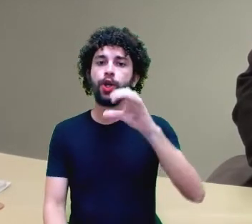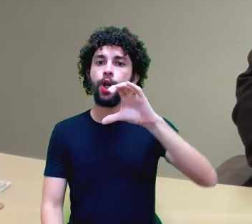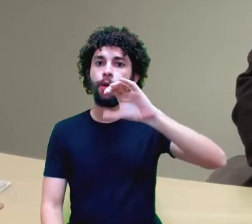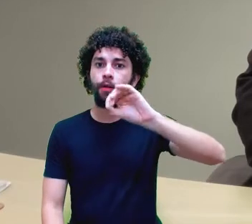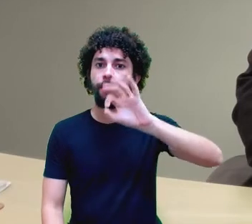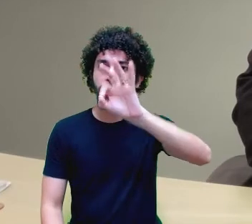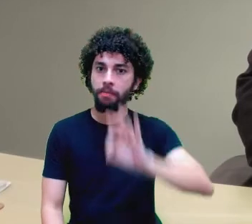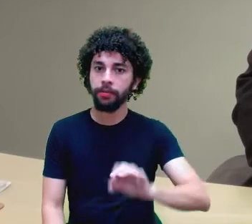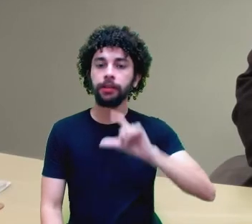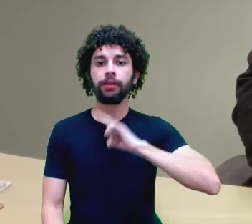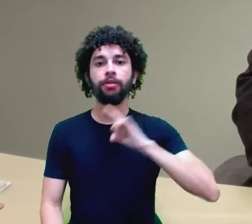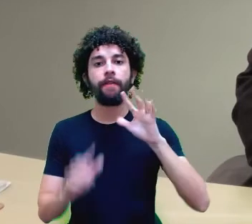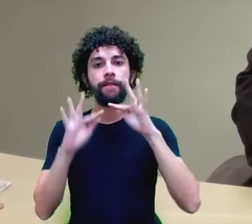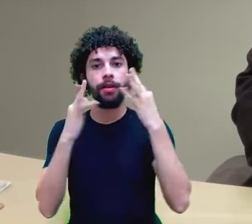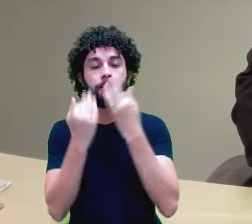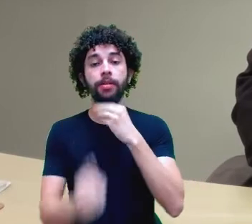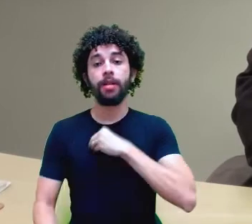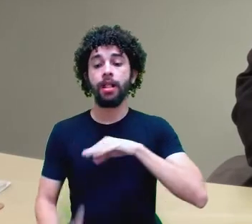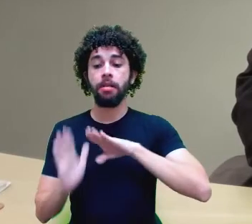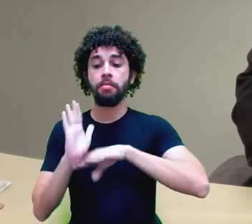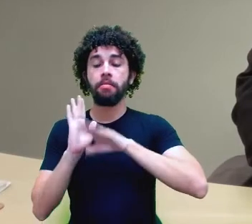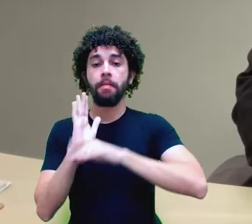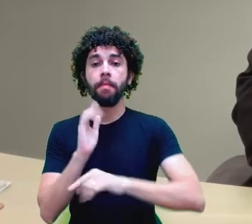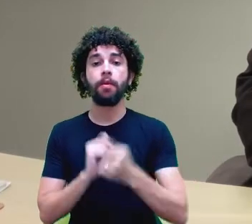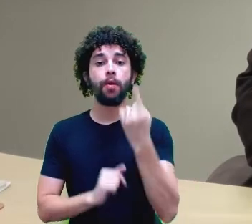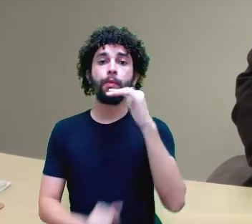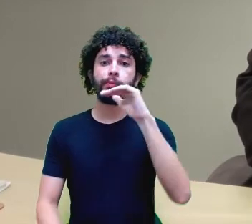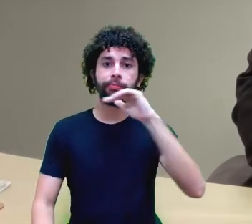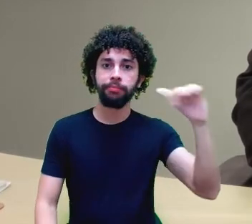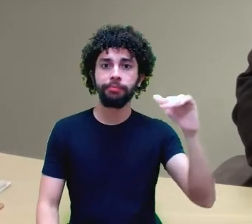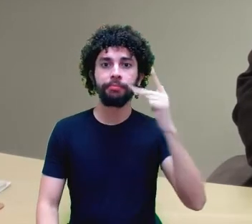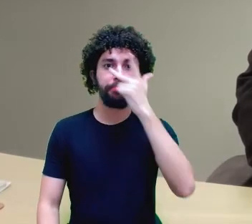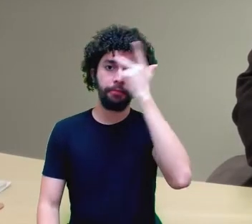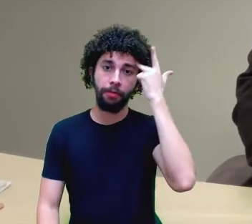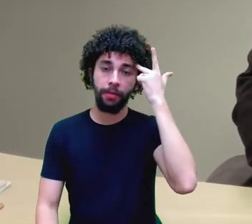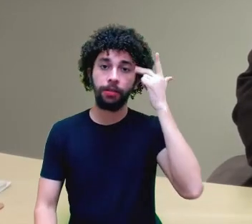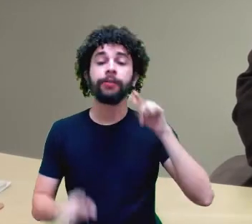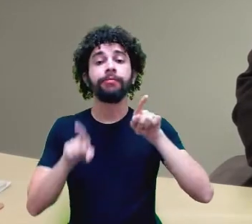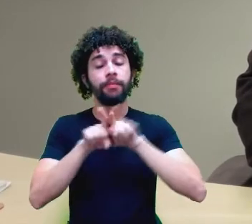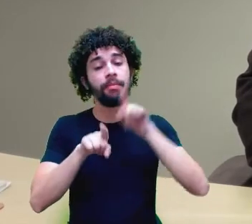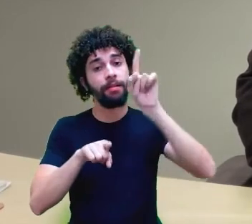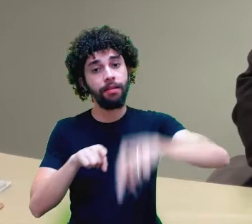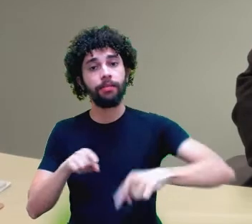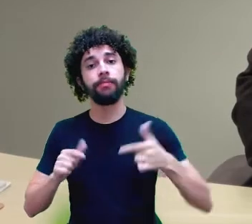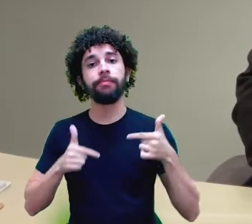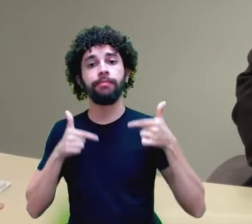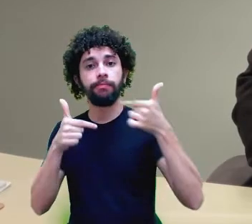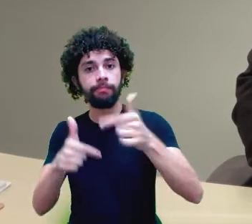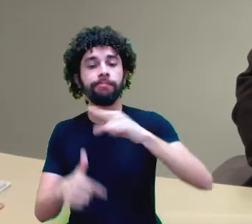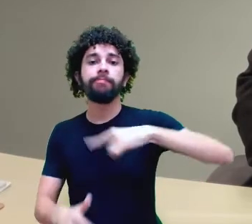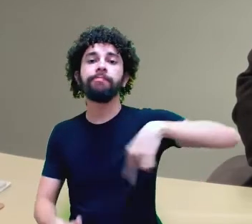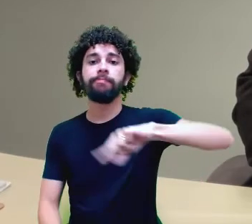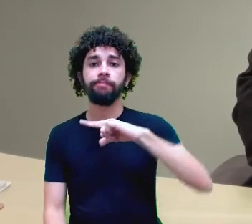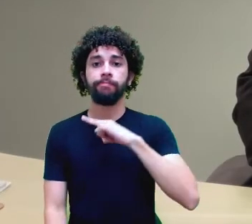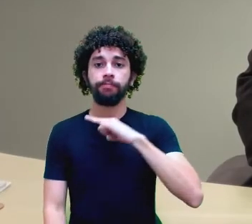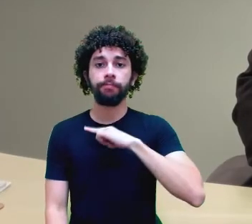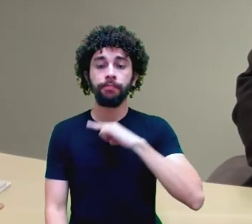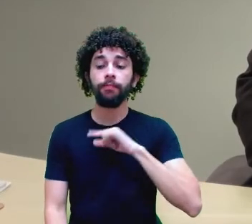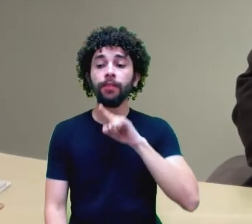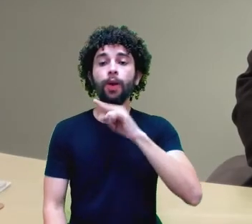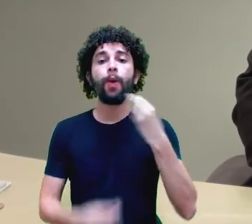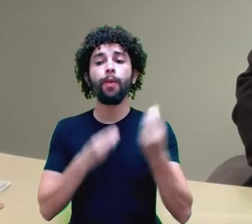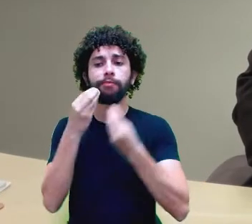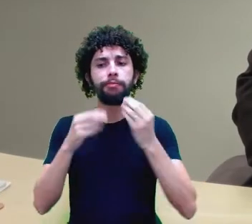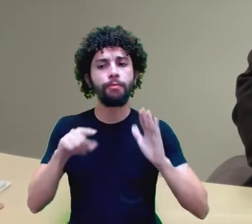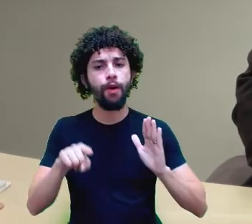maioria, mais de 90%, de famílias que ganham menos de um salário mínimo e meio por pessoa. Essa é uma luta que estamos